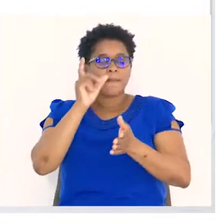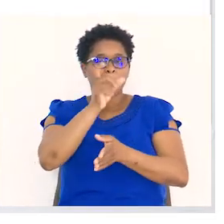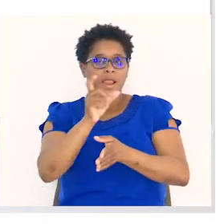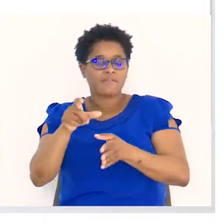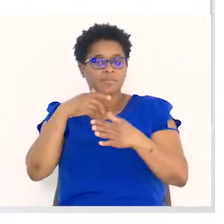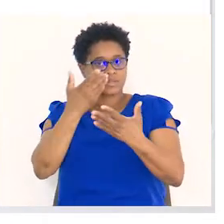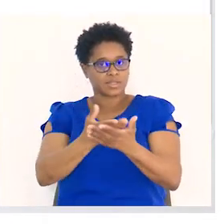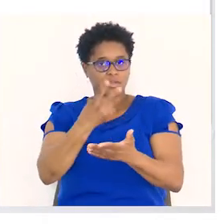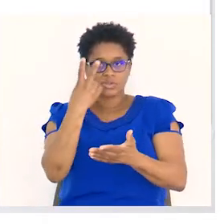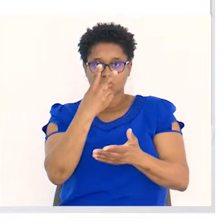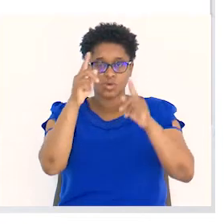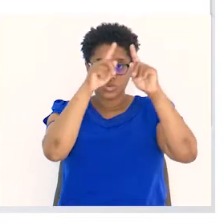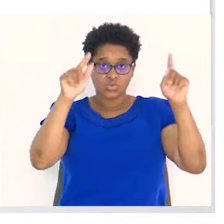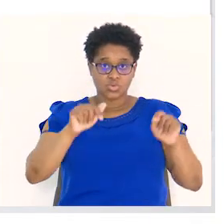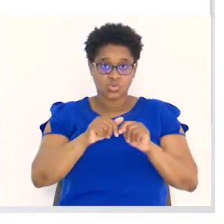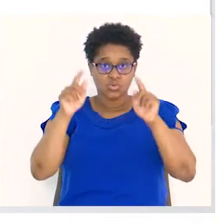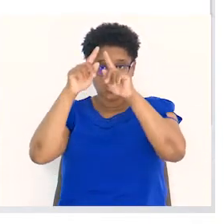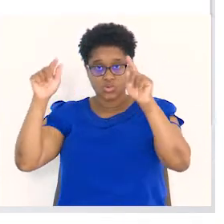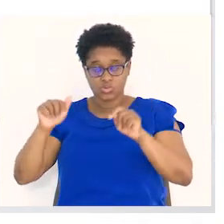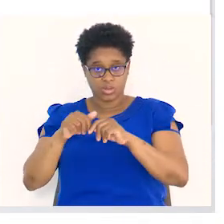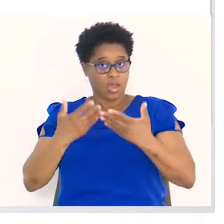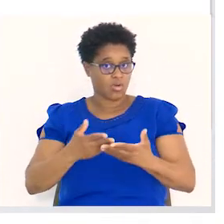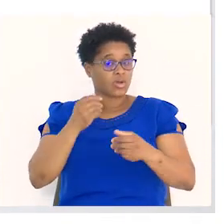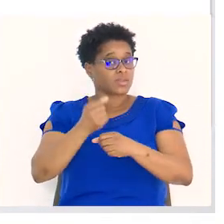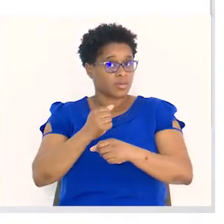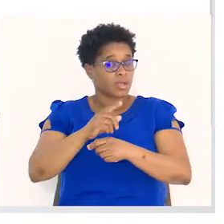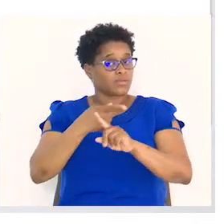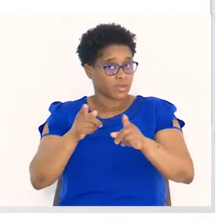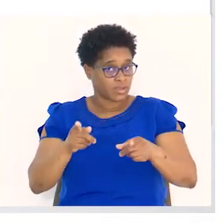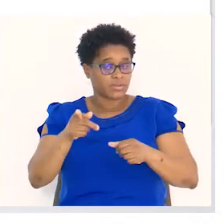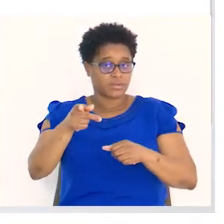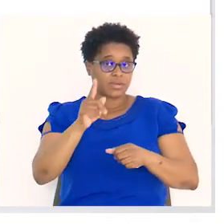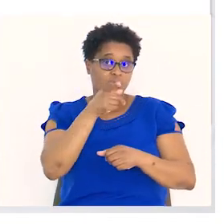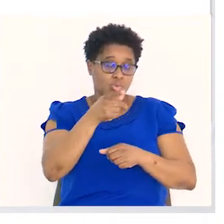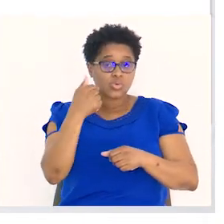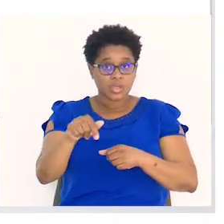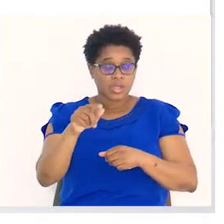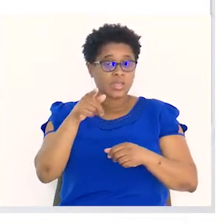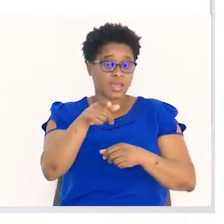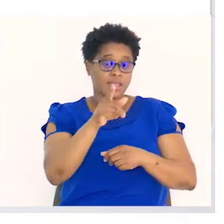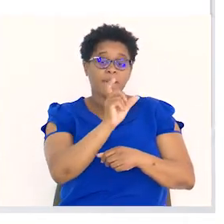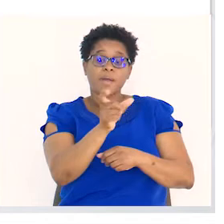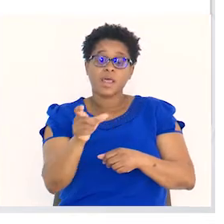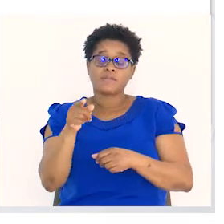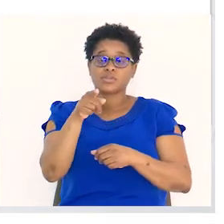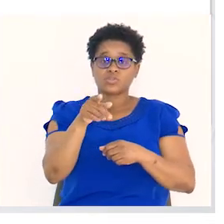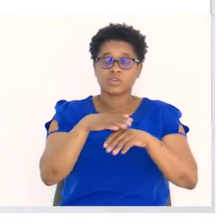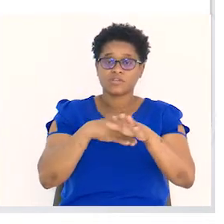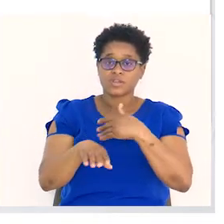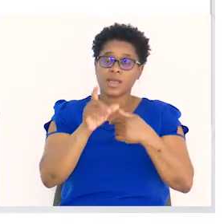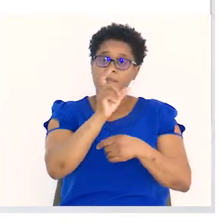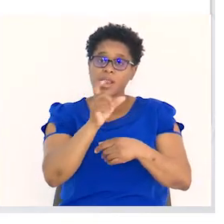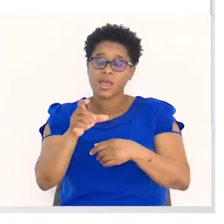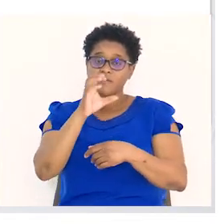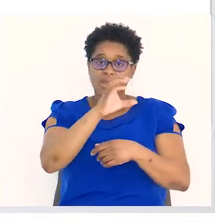palavras apresentadas nas duas colunas, agora o exercício é outro, ok? Tu tens essas palavras, tu vais fazer